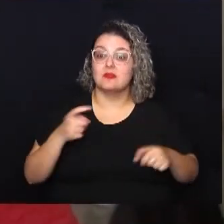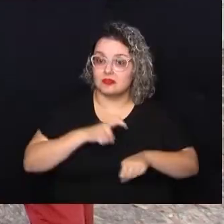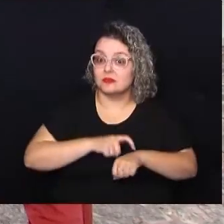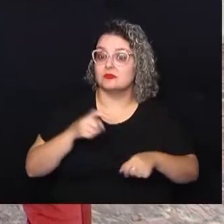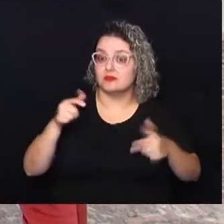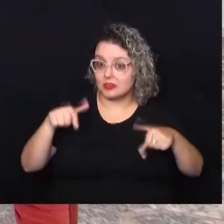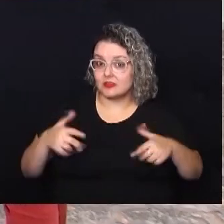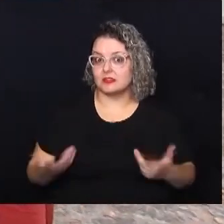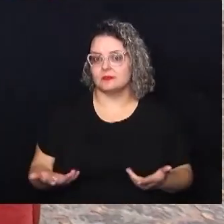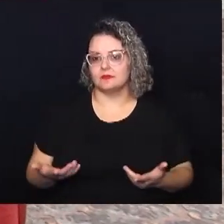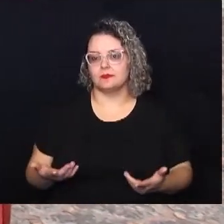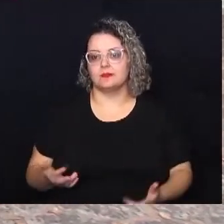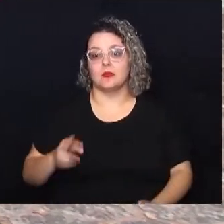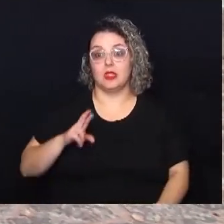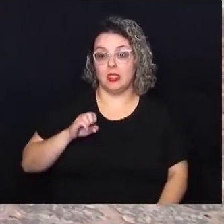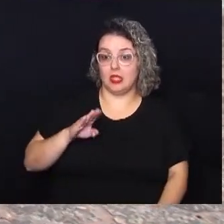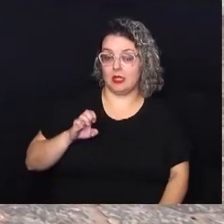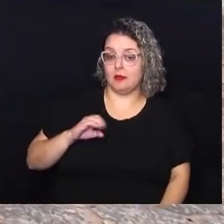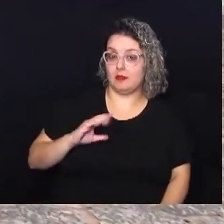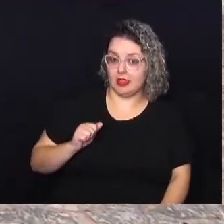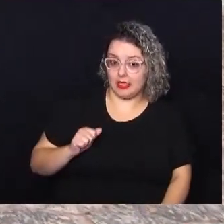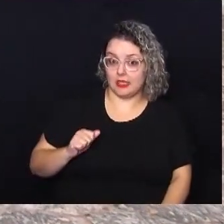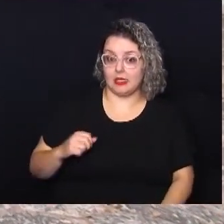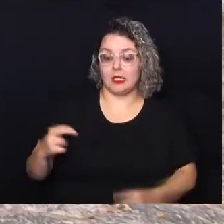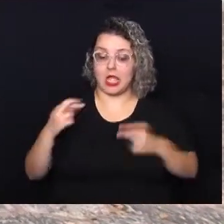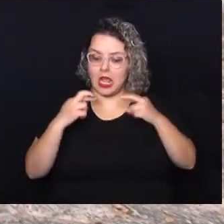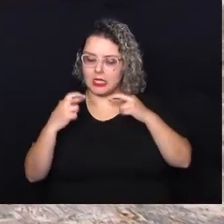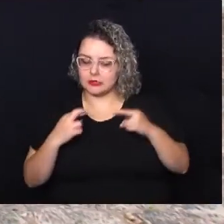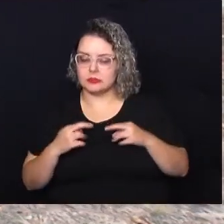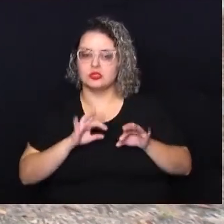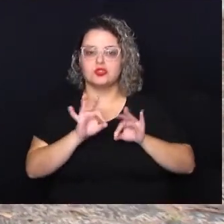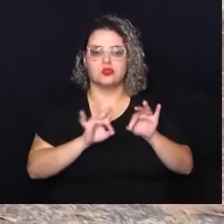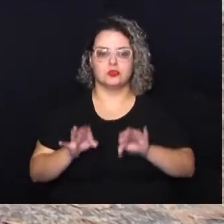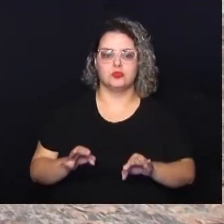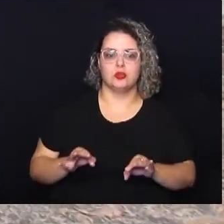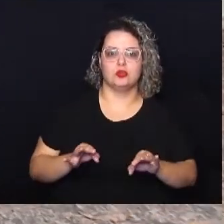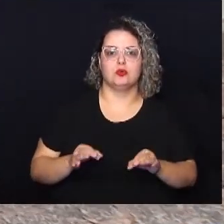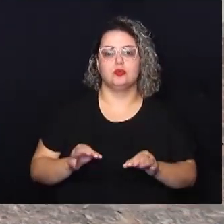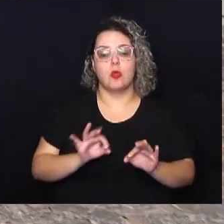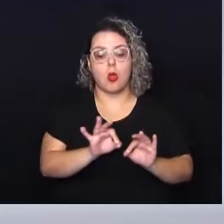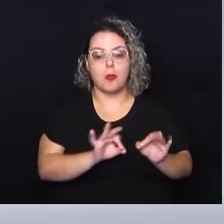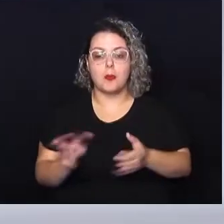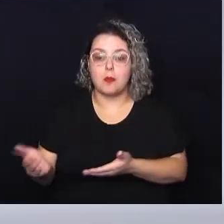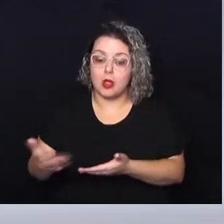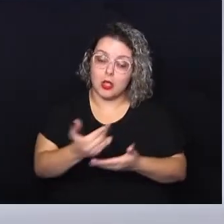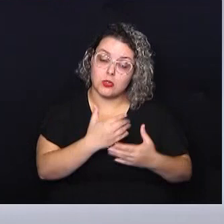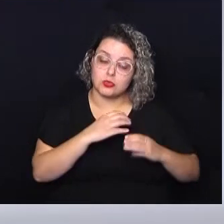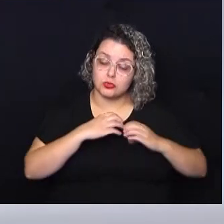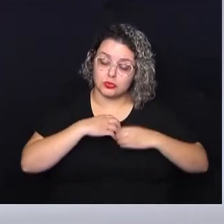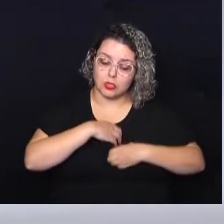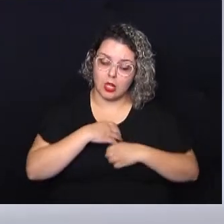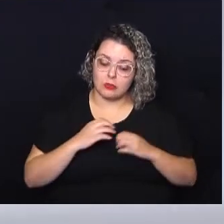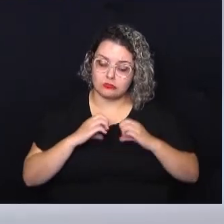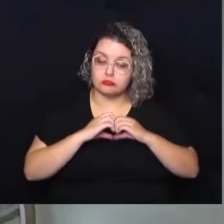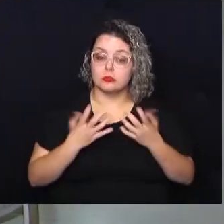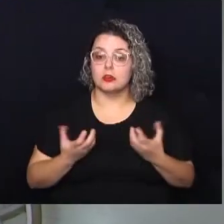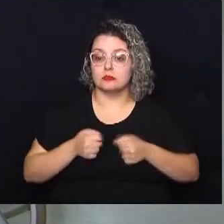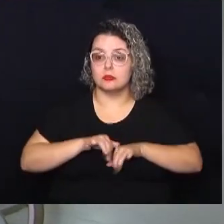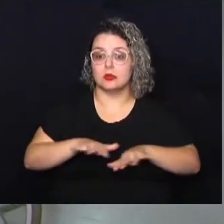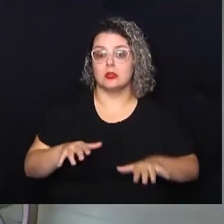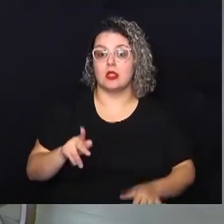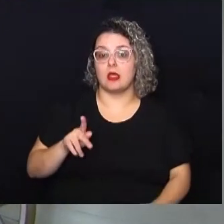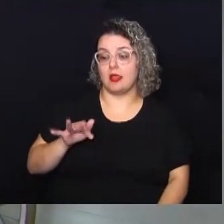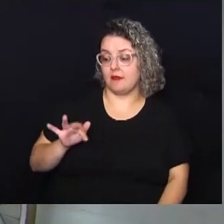aqui. Para a Rebeca, analista de projetos do programa Acolhimento Afetivo da Fundação FEAC,